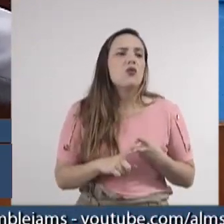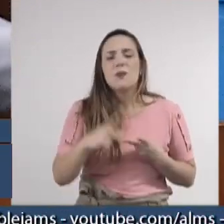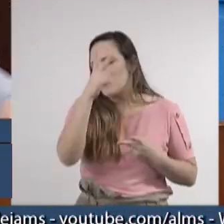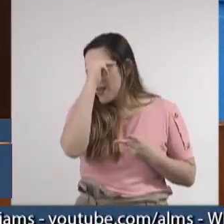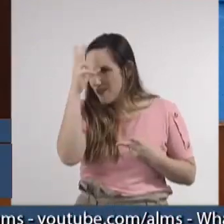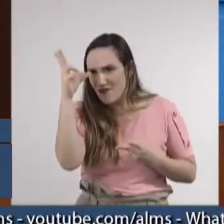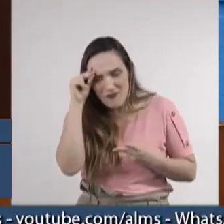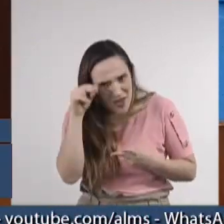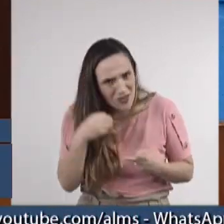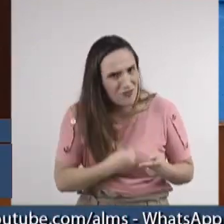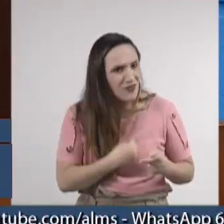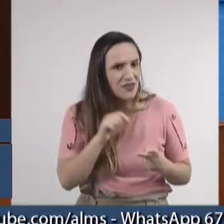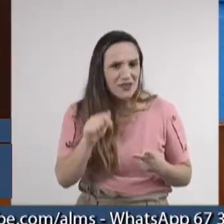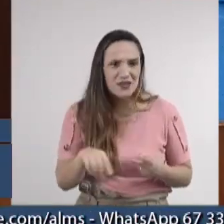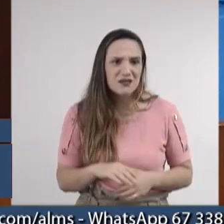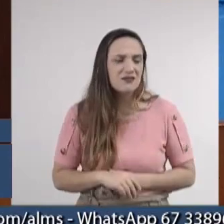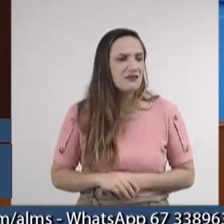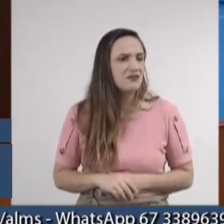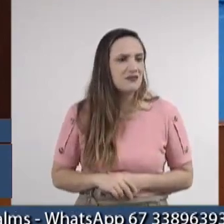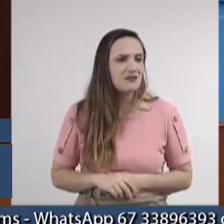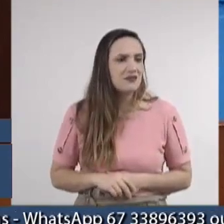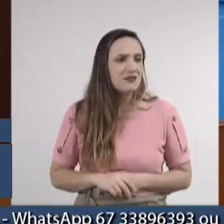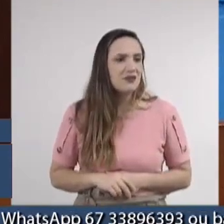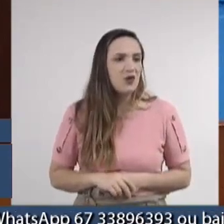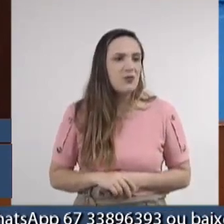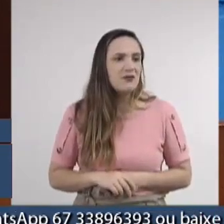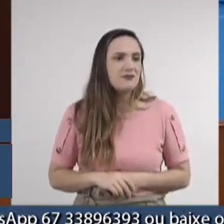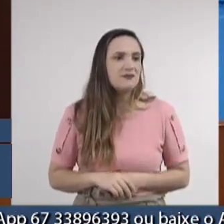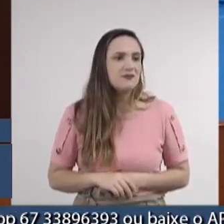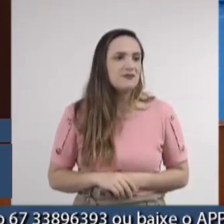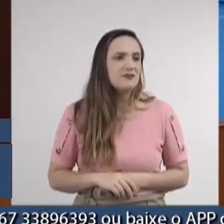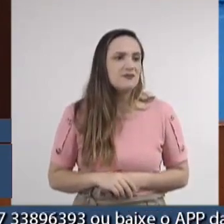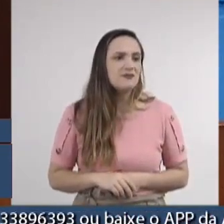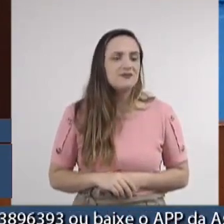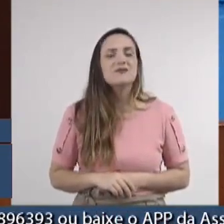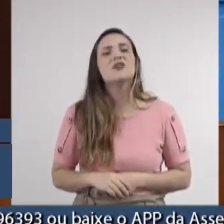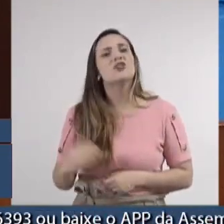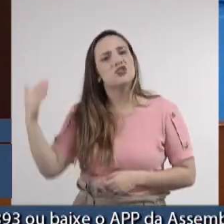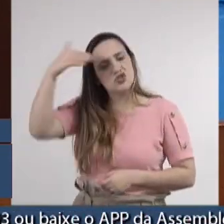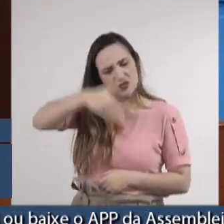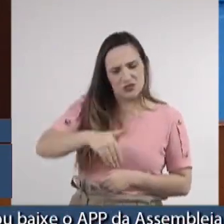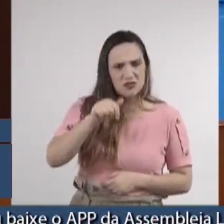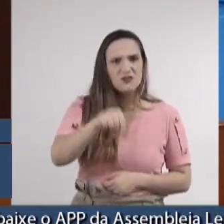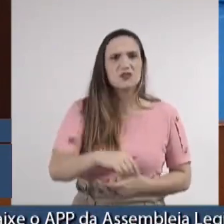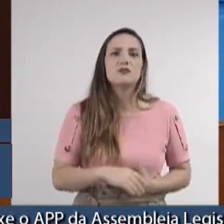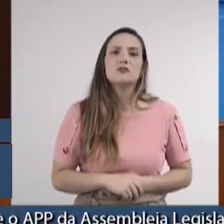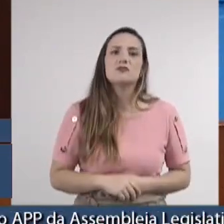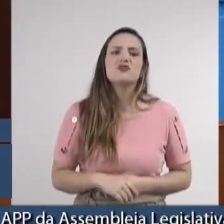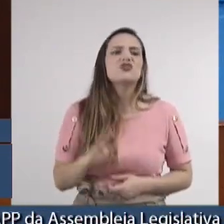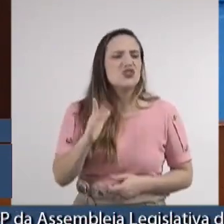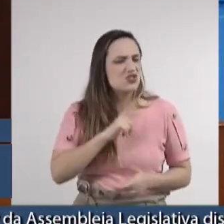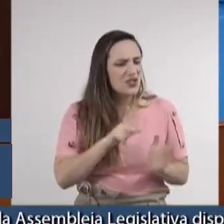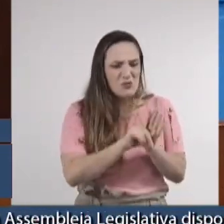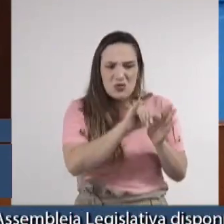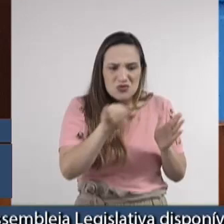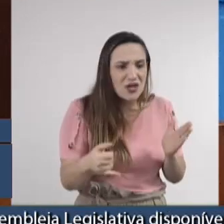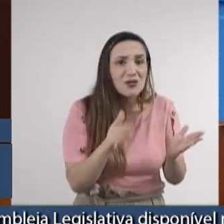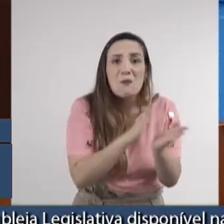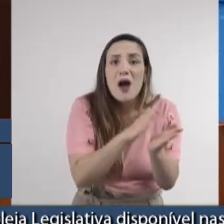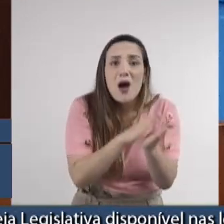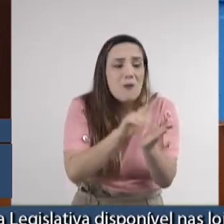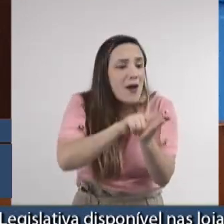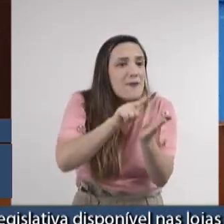os prefeitos que estavam aqui, que vieram para a audiência pública, trazendo os projetos em